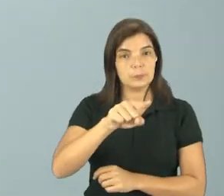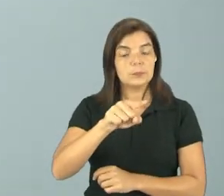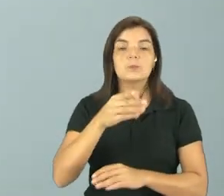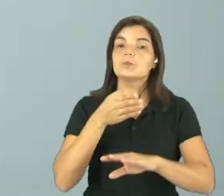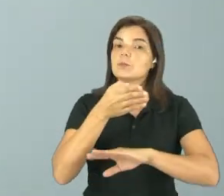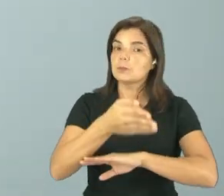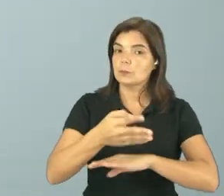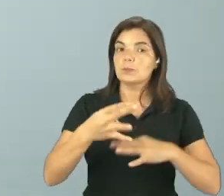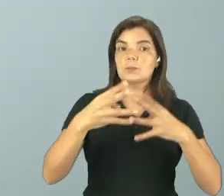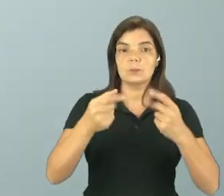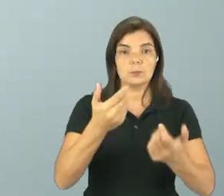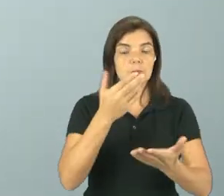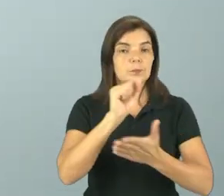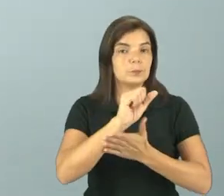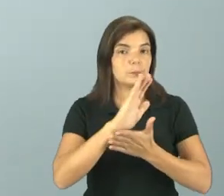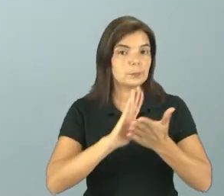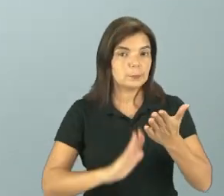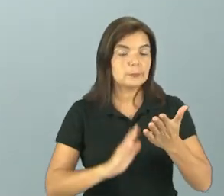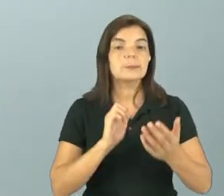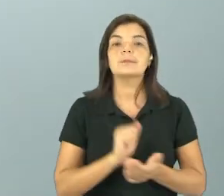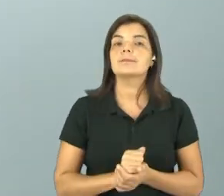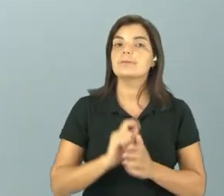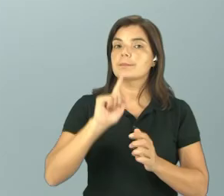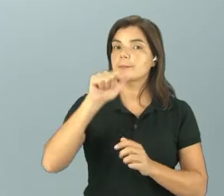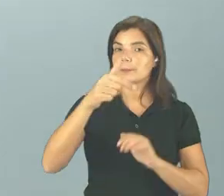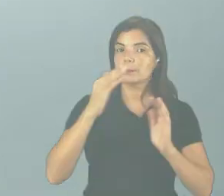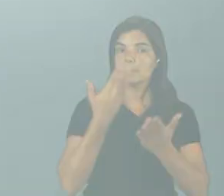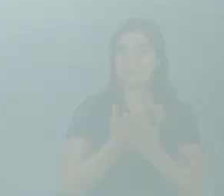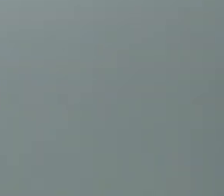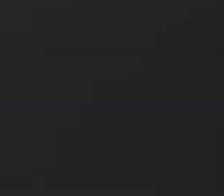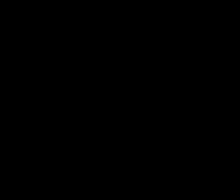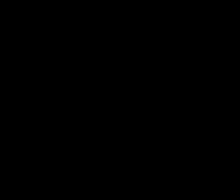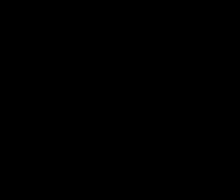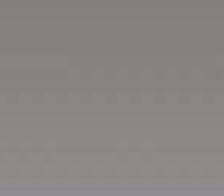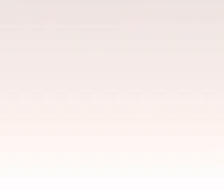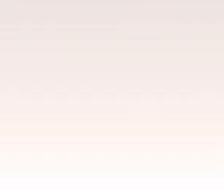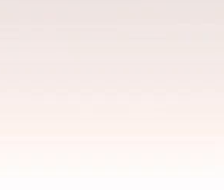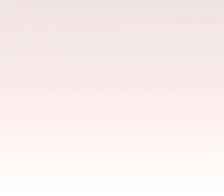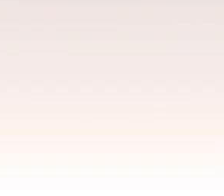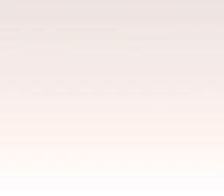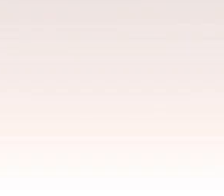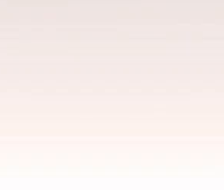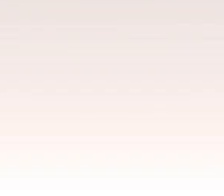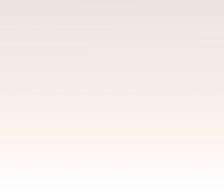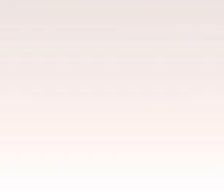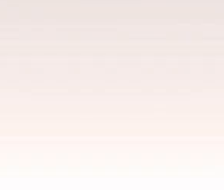acesso a todas as nossas atividades e até a próxima aula.